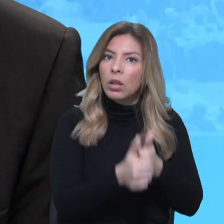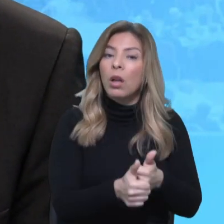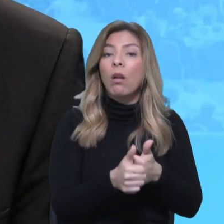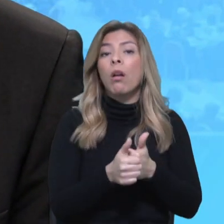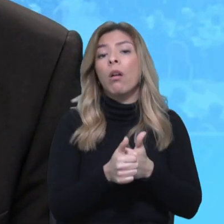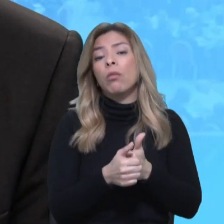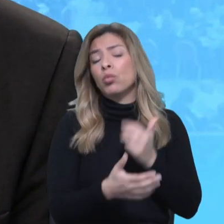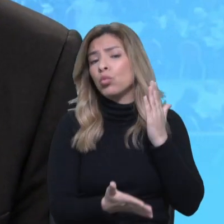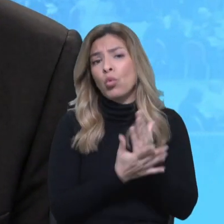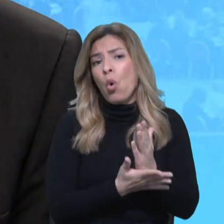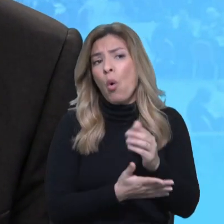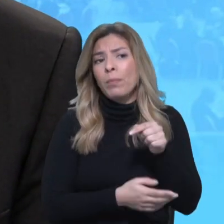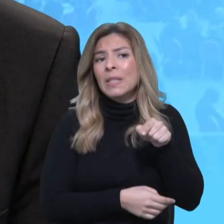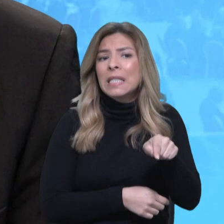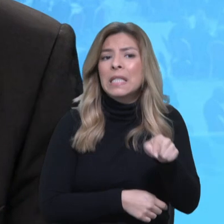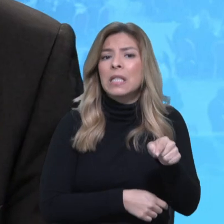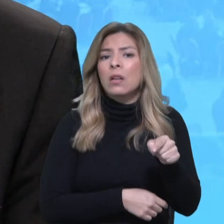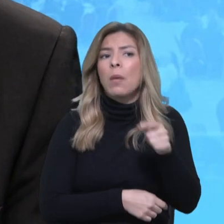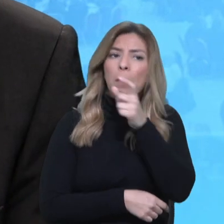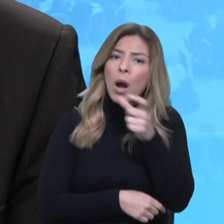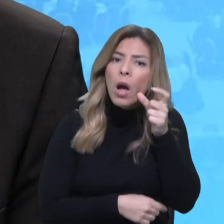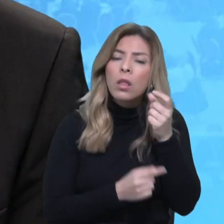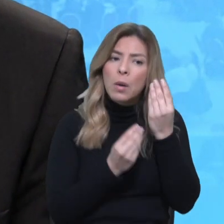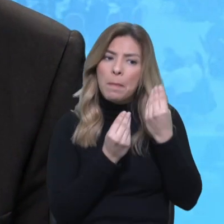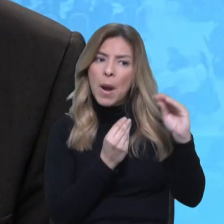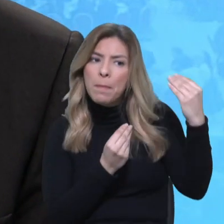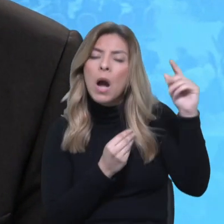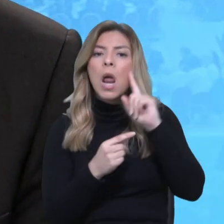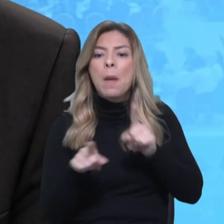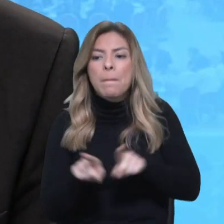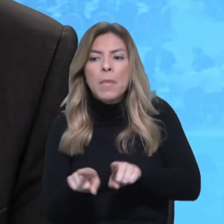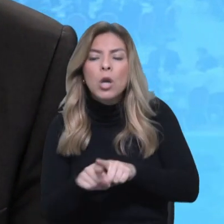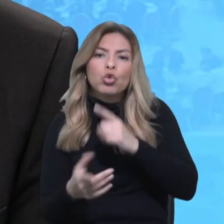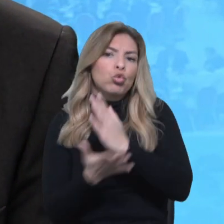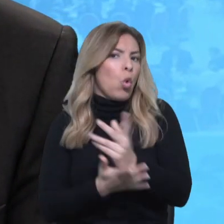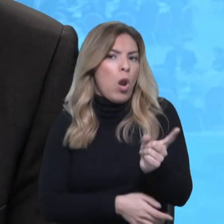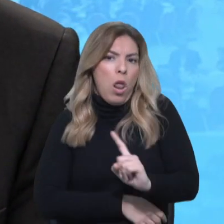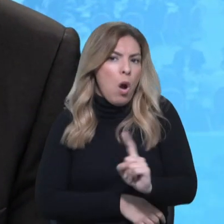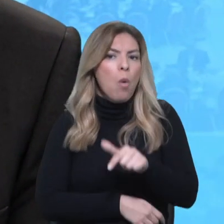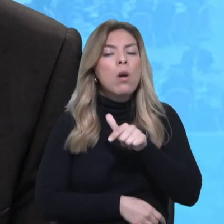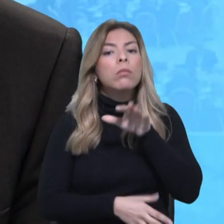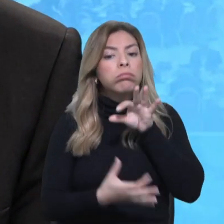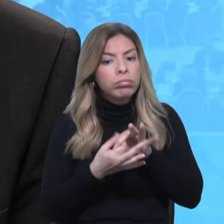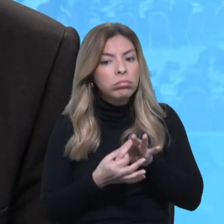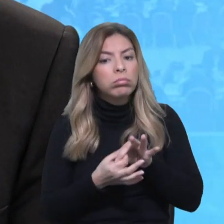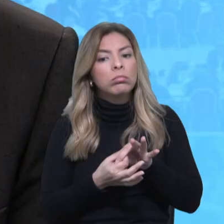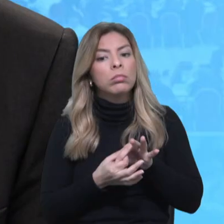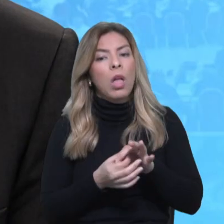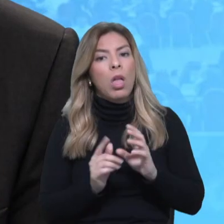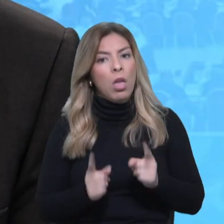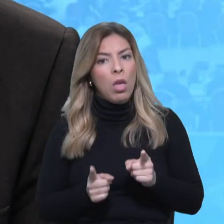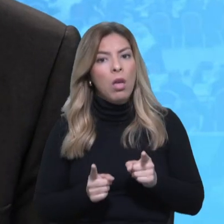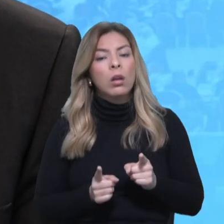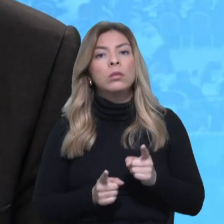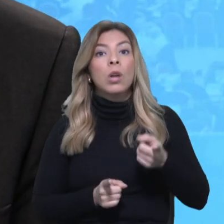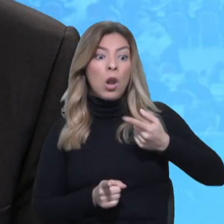só os padres e as irmãs. Portanto, a consagração em si significa que